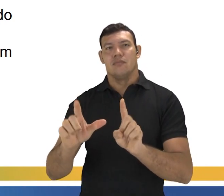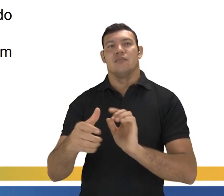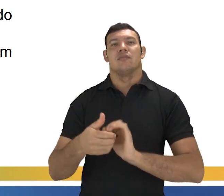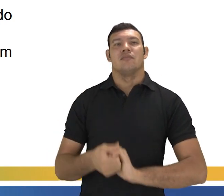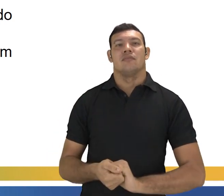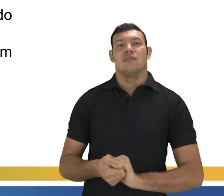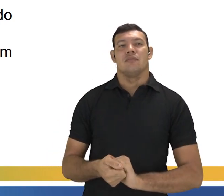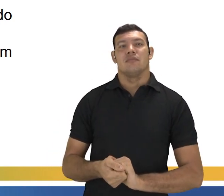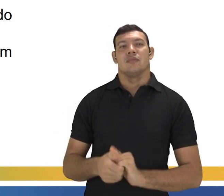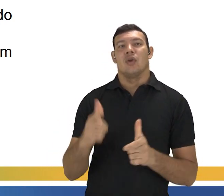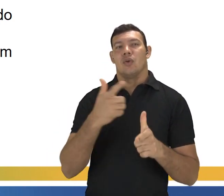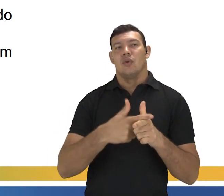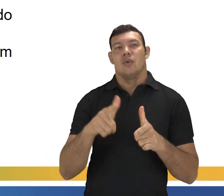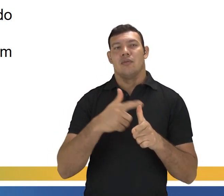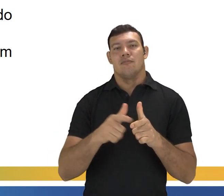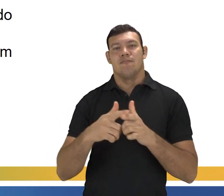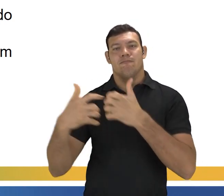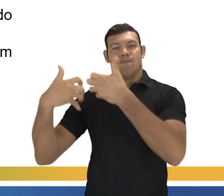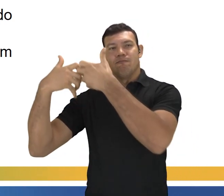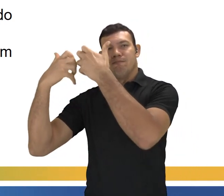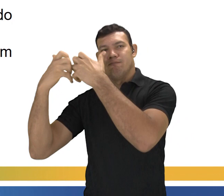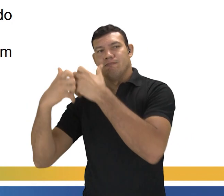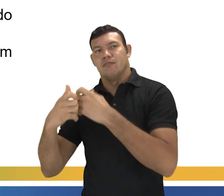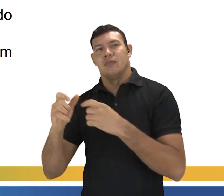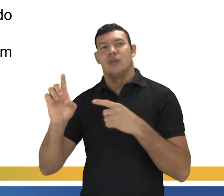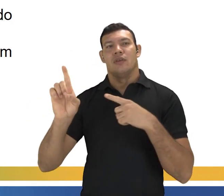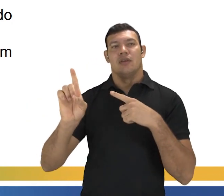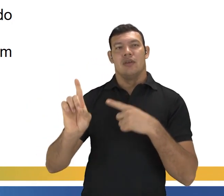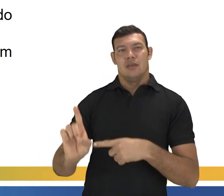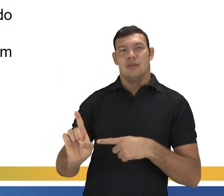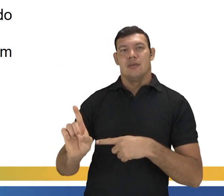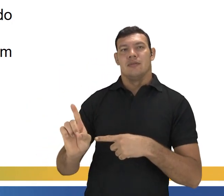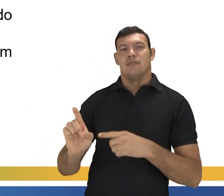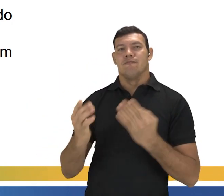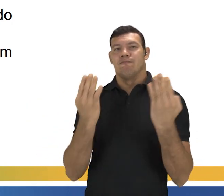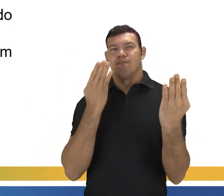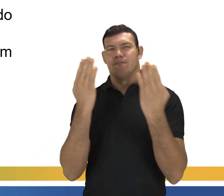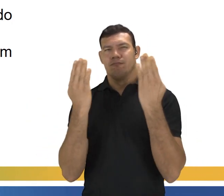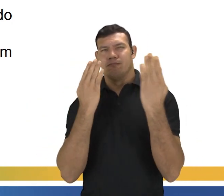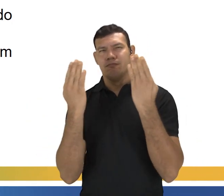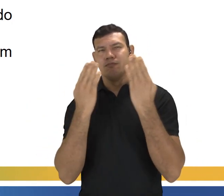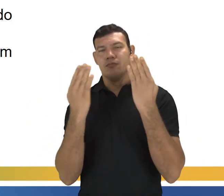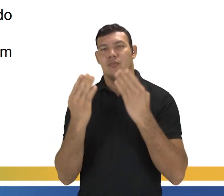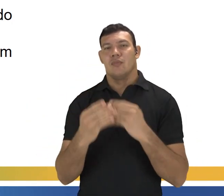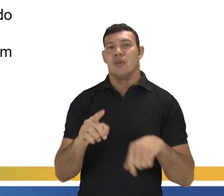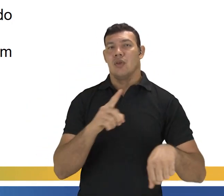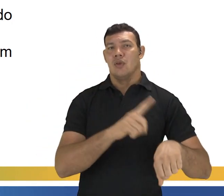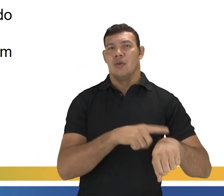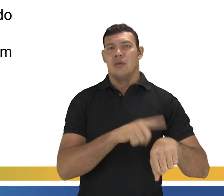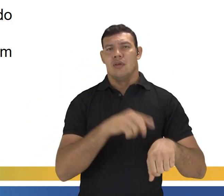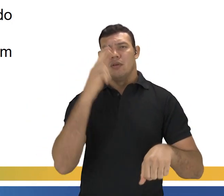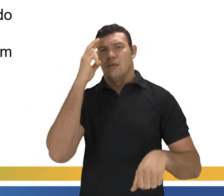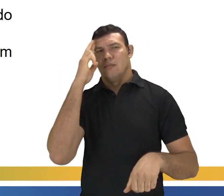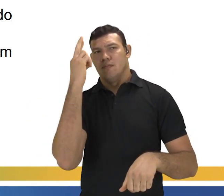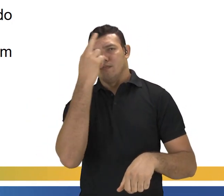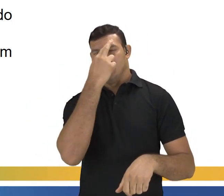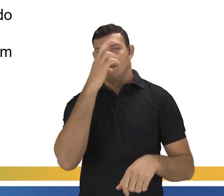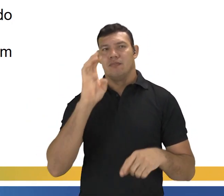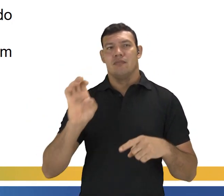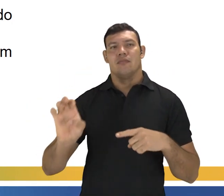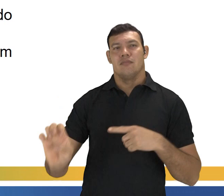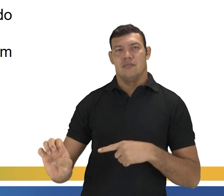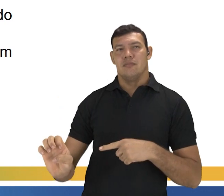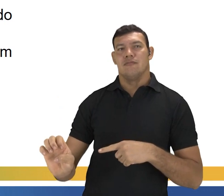ser feita uma enumeração de argumentos. Eu tenho certeza que você está aí do outro lado ligadinho na aula e deve ter marcado a opção